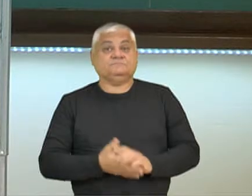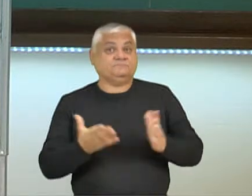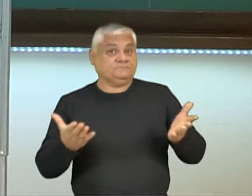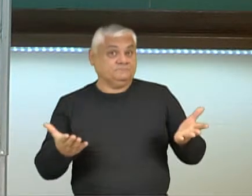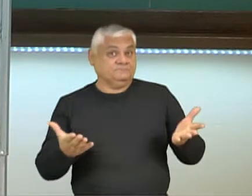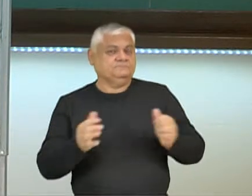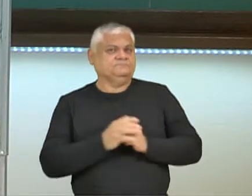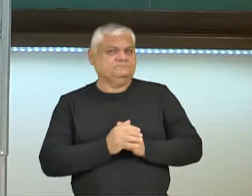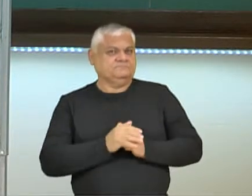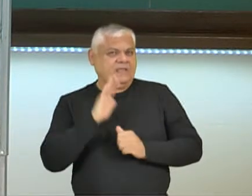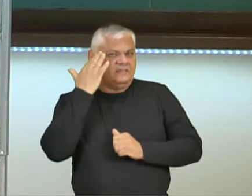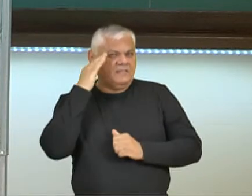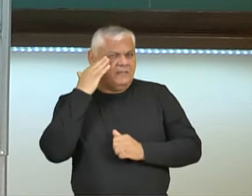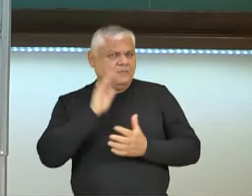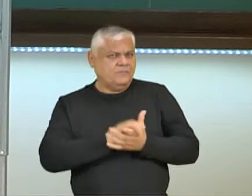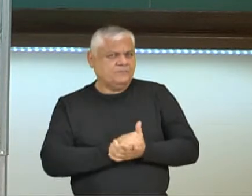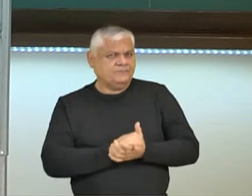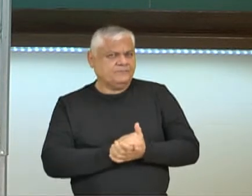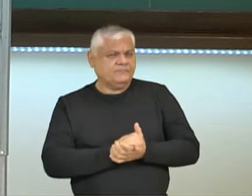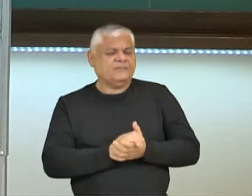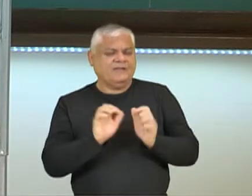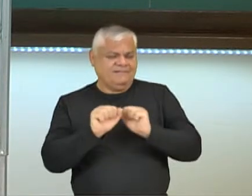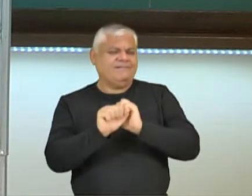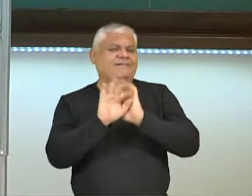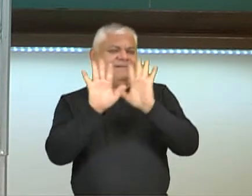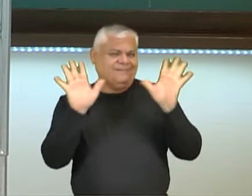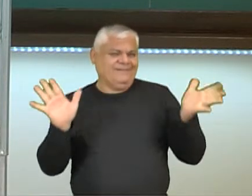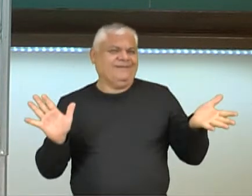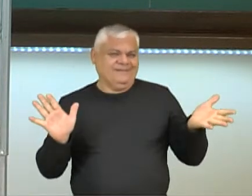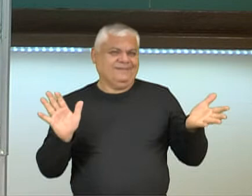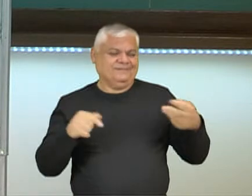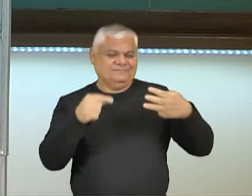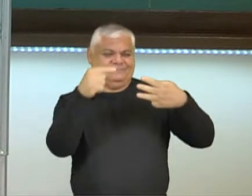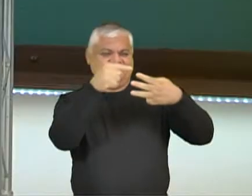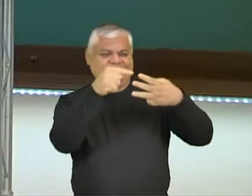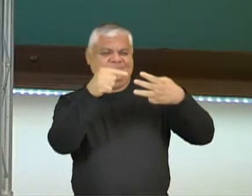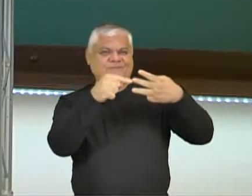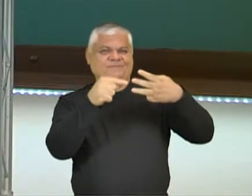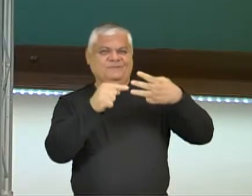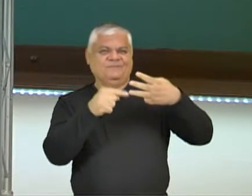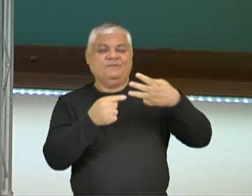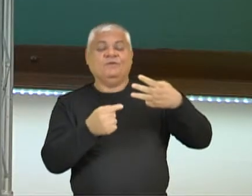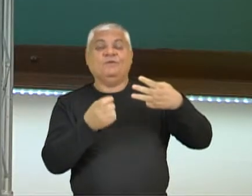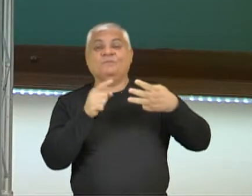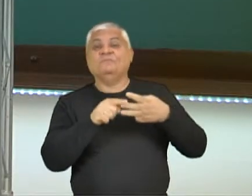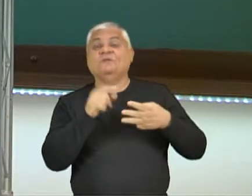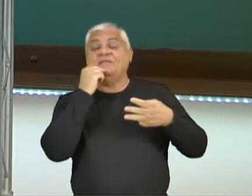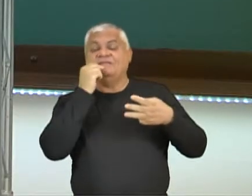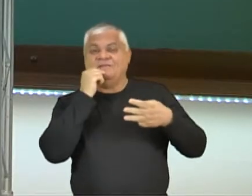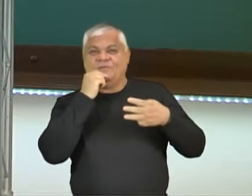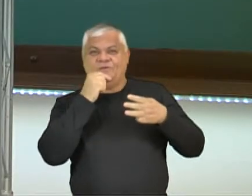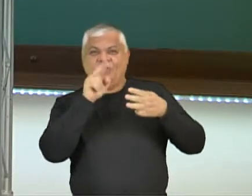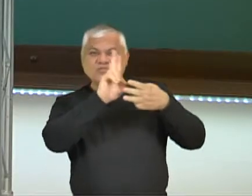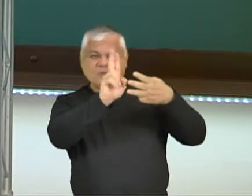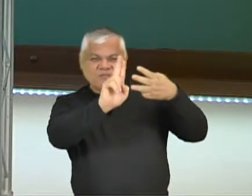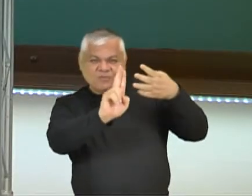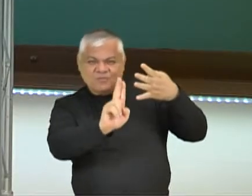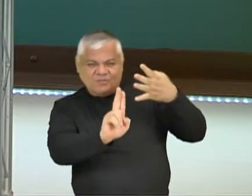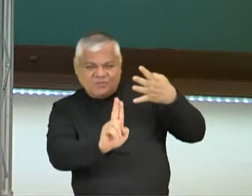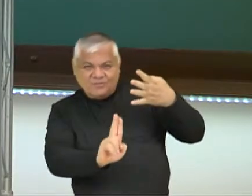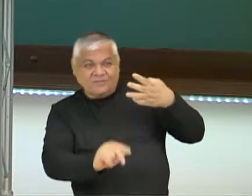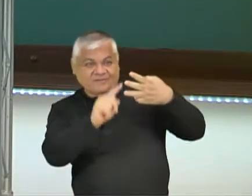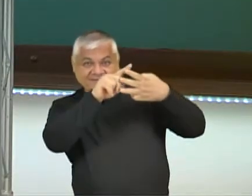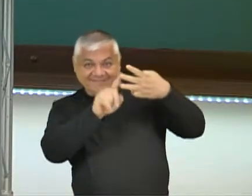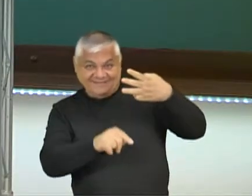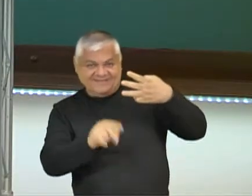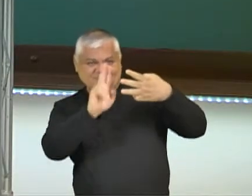E esse, conseguiu entender? Claro que conseguiu, né? Ele diz assim, que a lista dos top